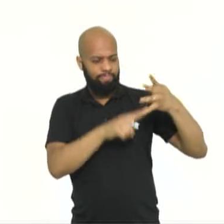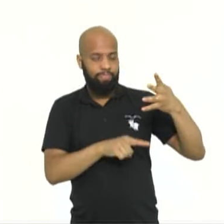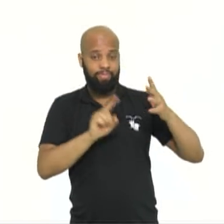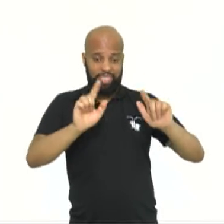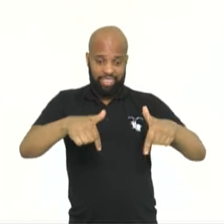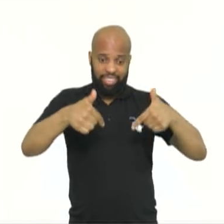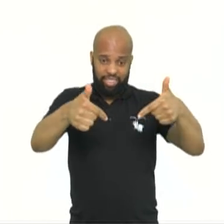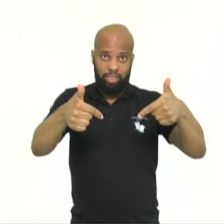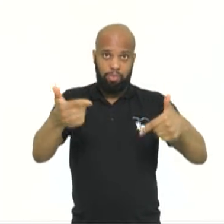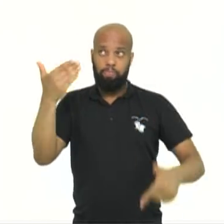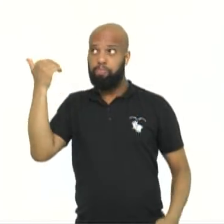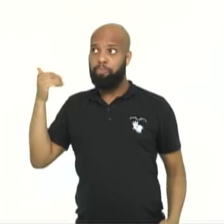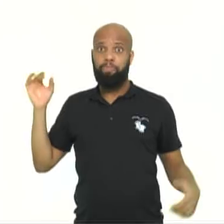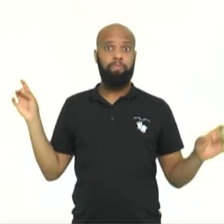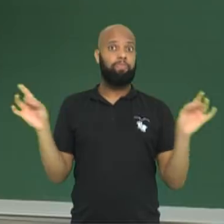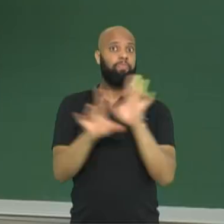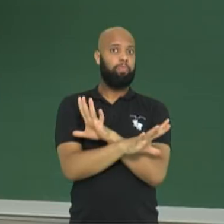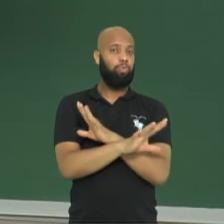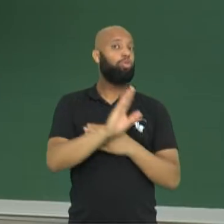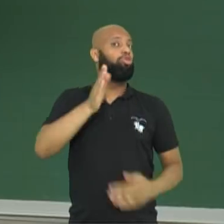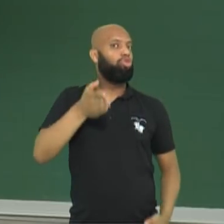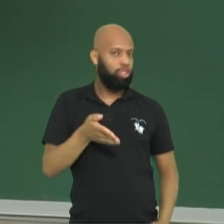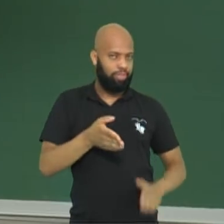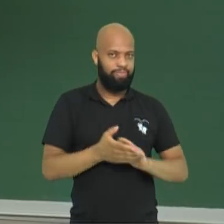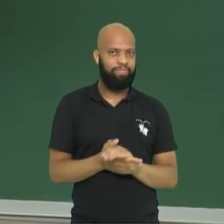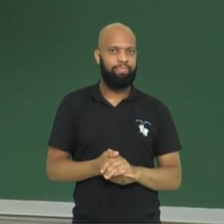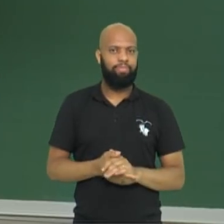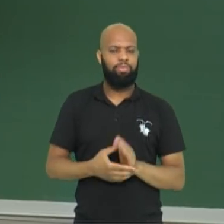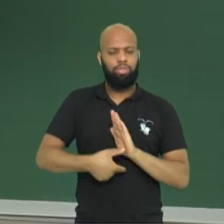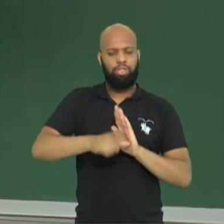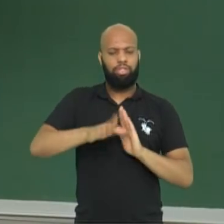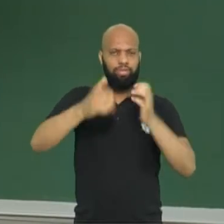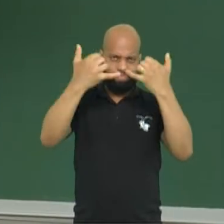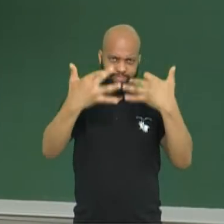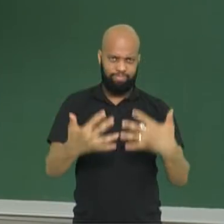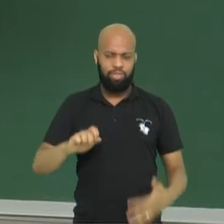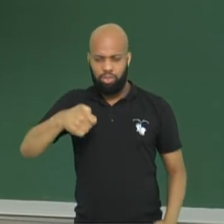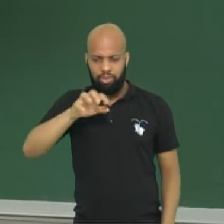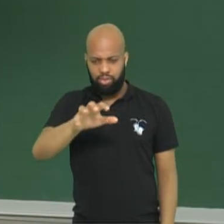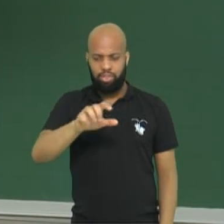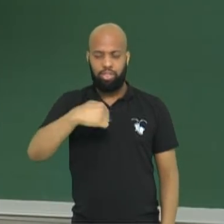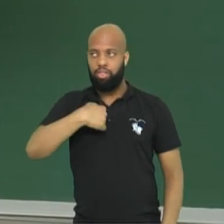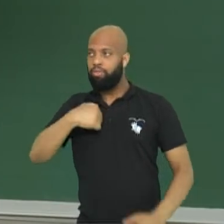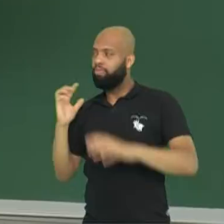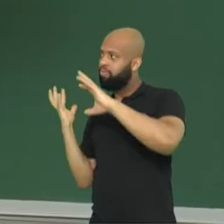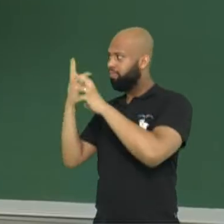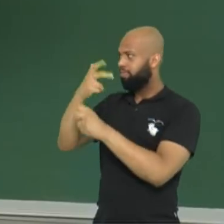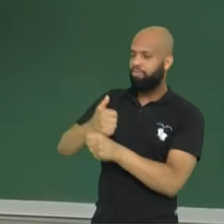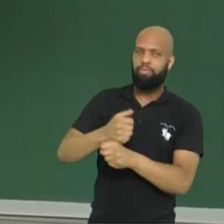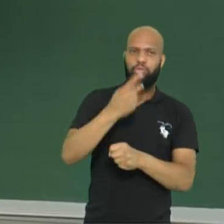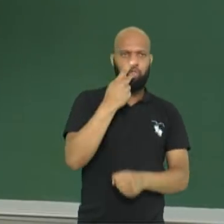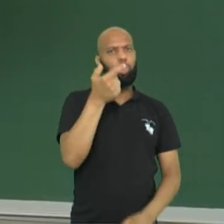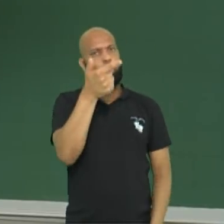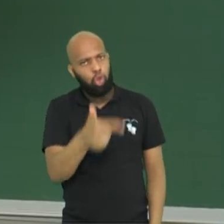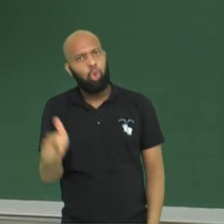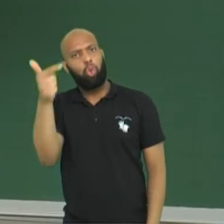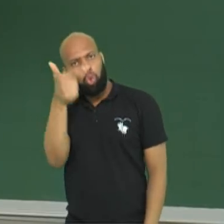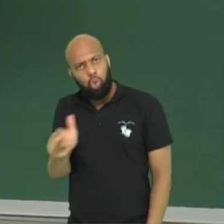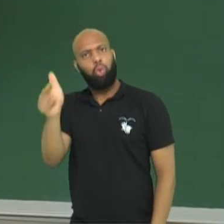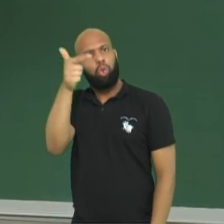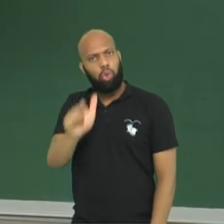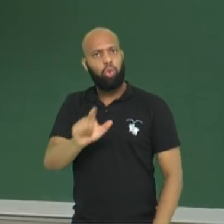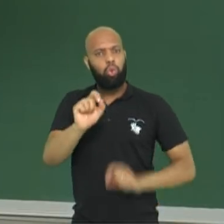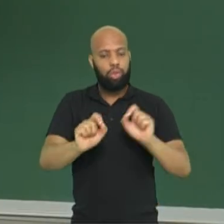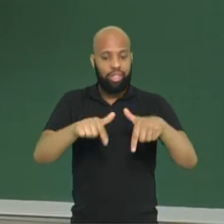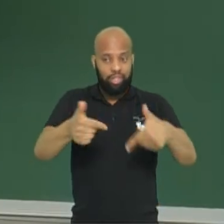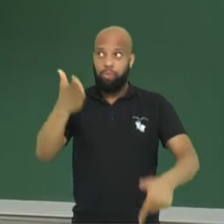ação passada e concluída. Lembra que eu falei sobre isso nesta aula? Eu retomei, eu até reforcei, né? Então, uma ação